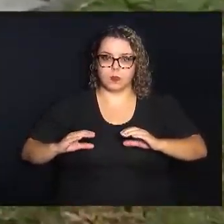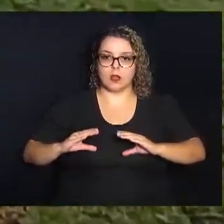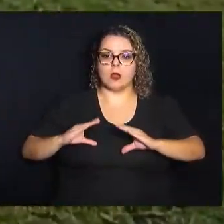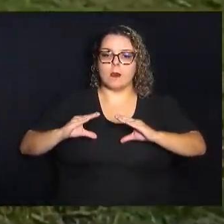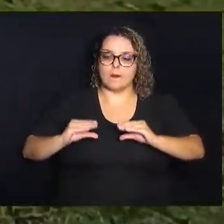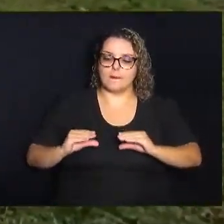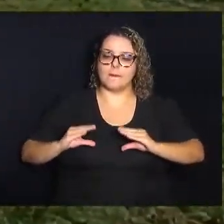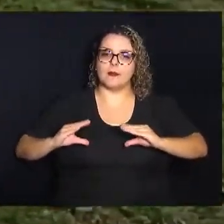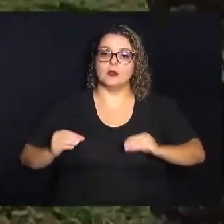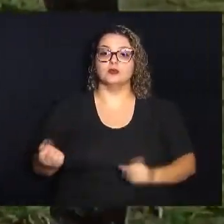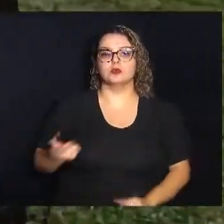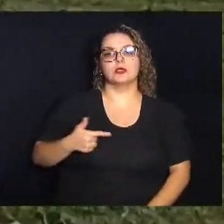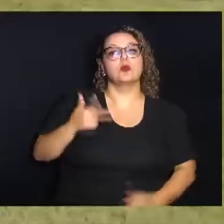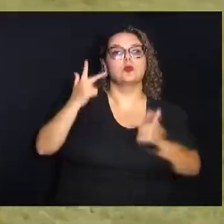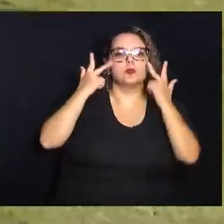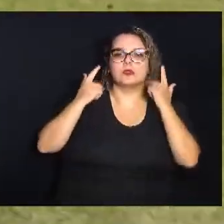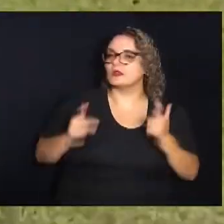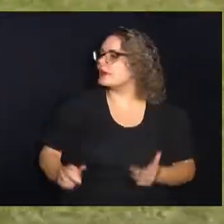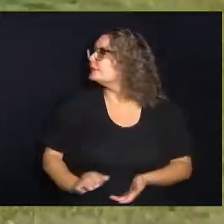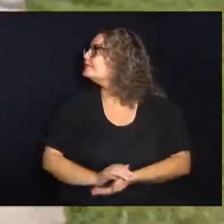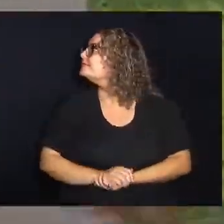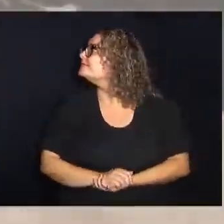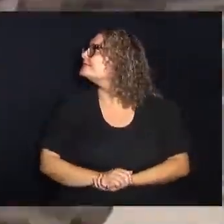skate tradicional.